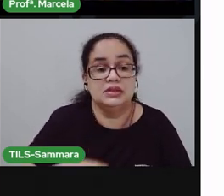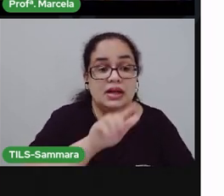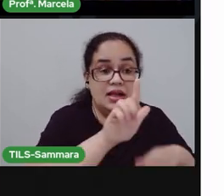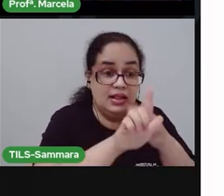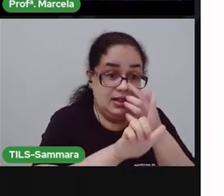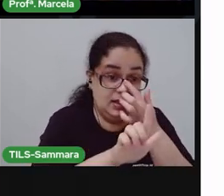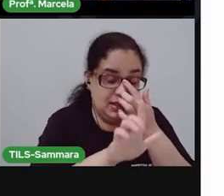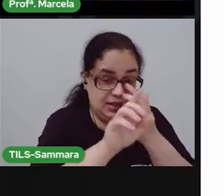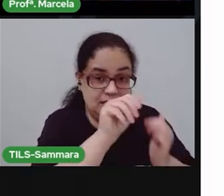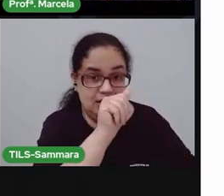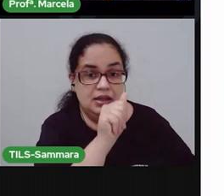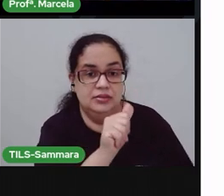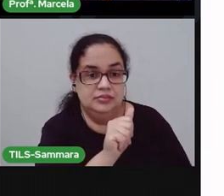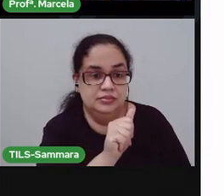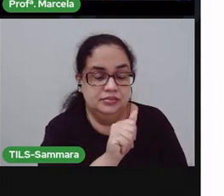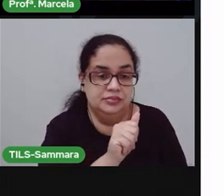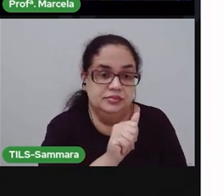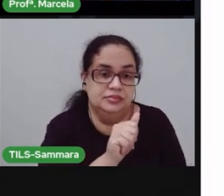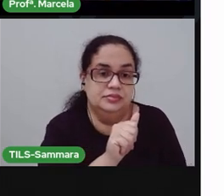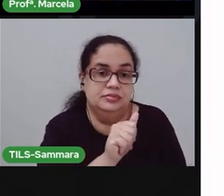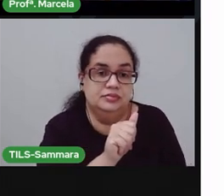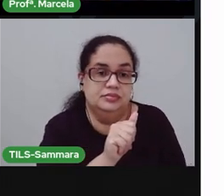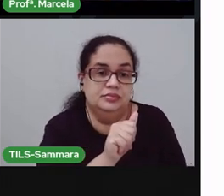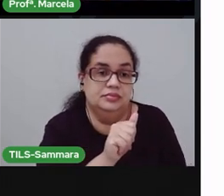Lá, não é isso?